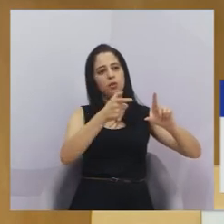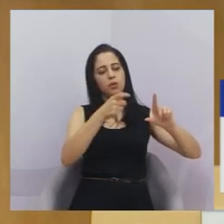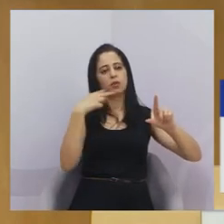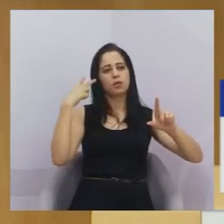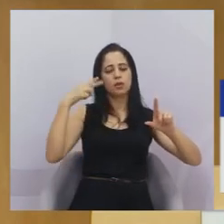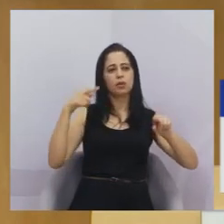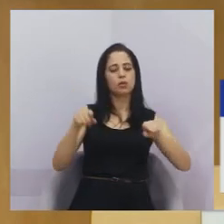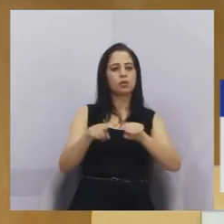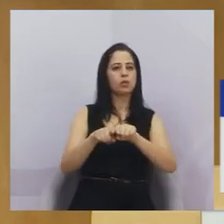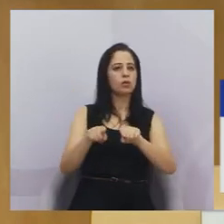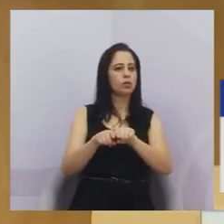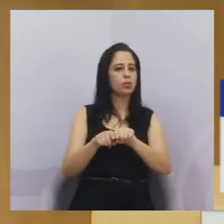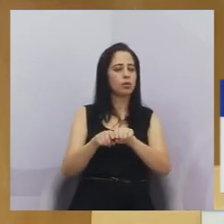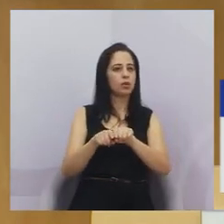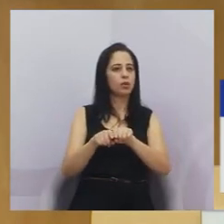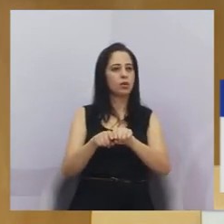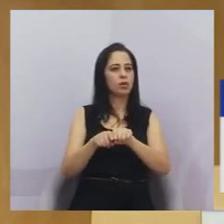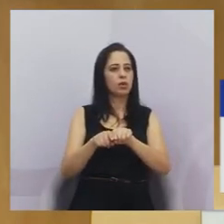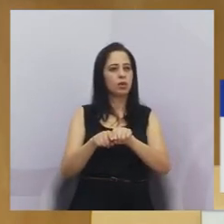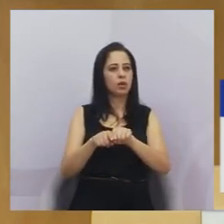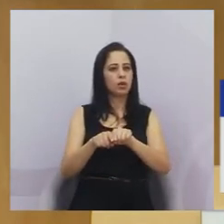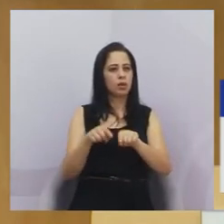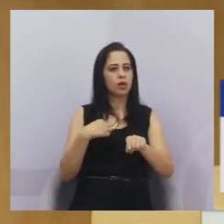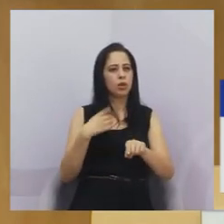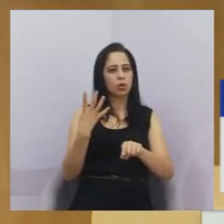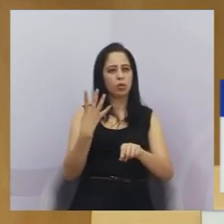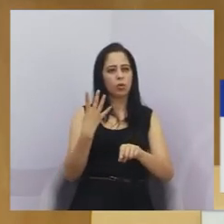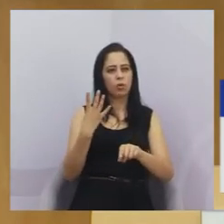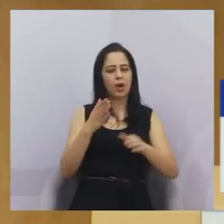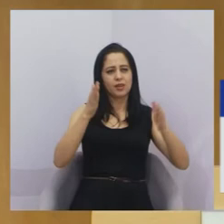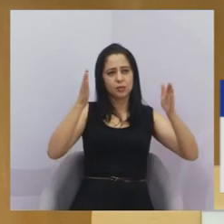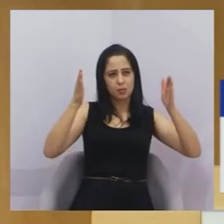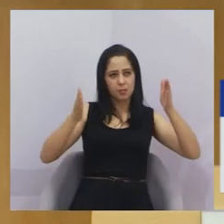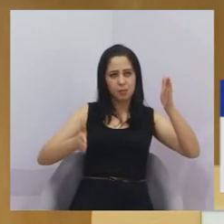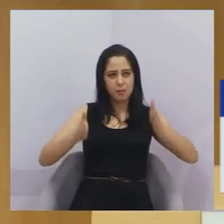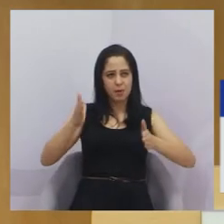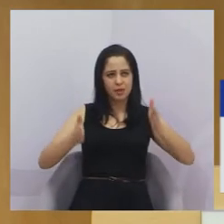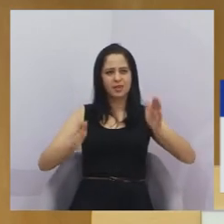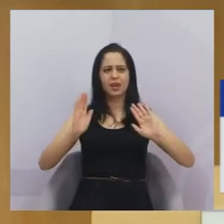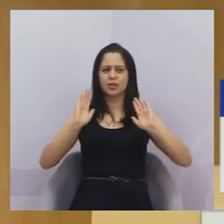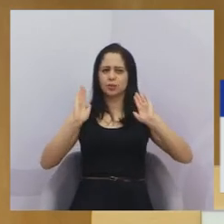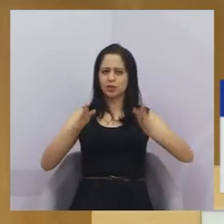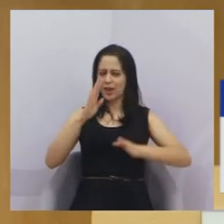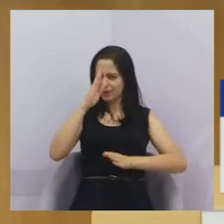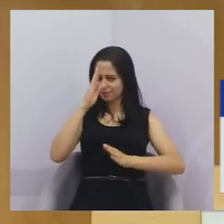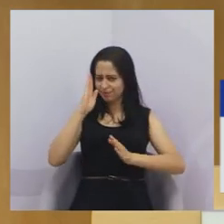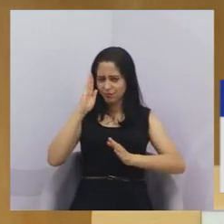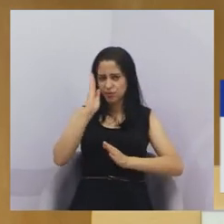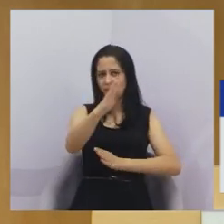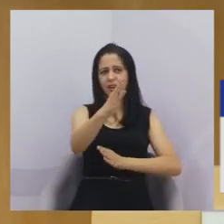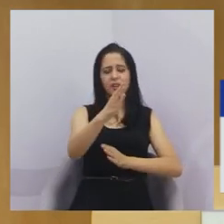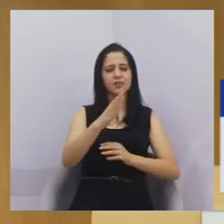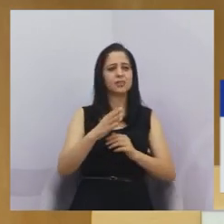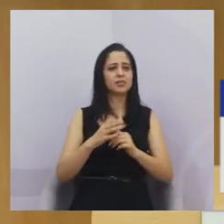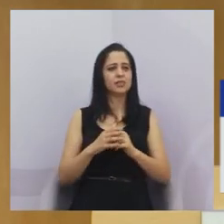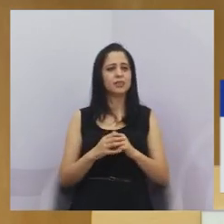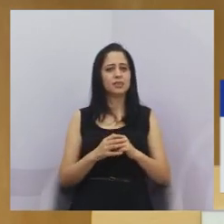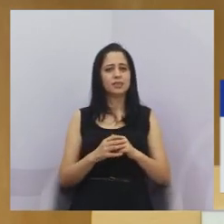vereadores. Eu tenho 4 mandatos já diretos aqui nessa Câmara.